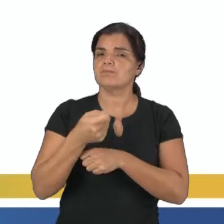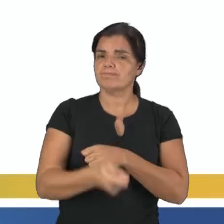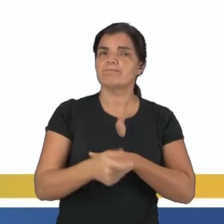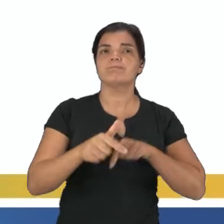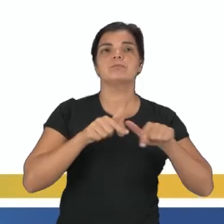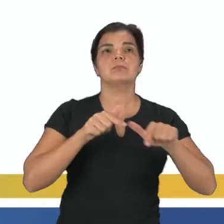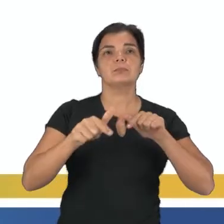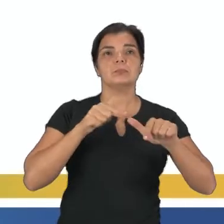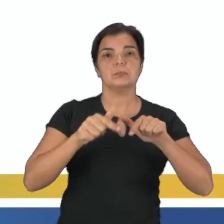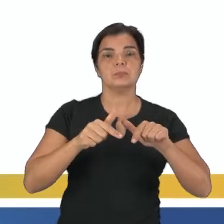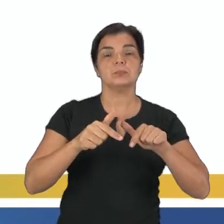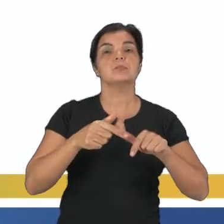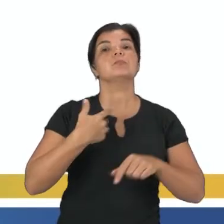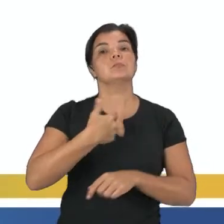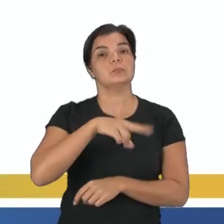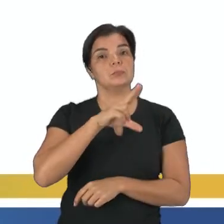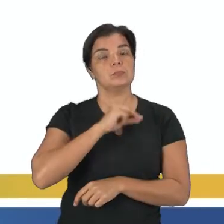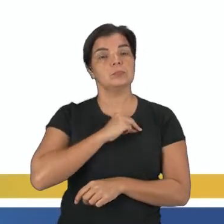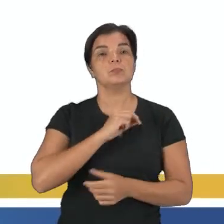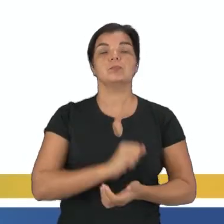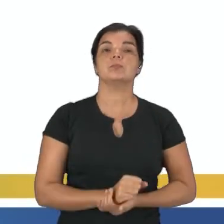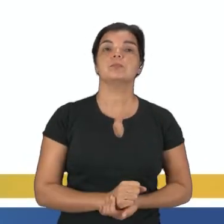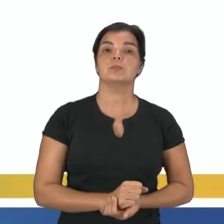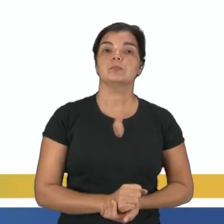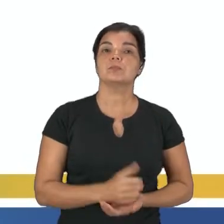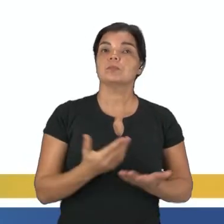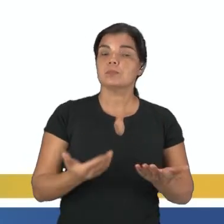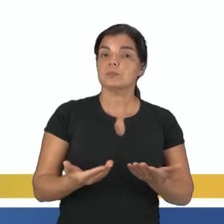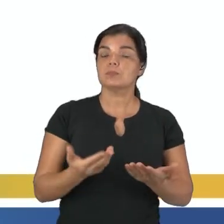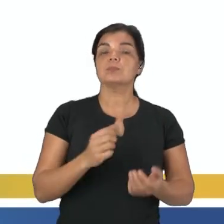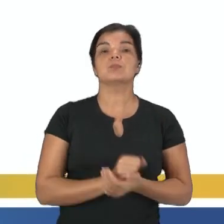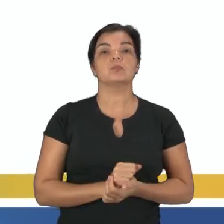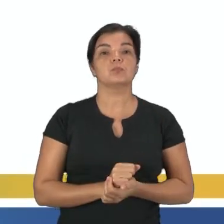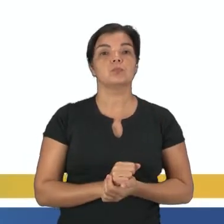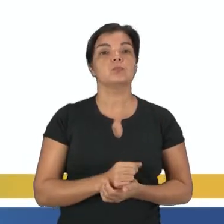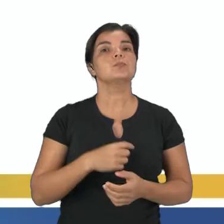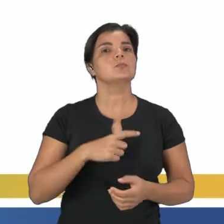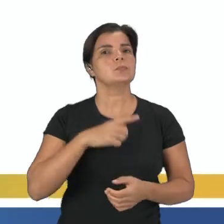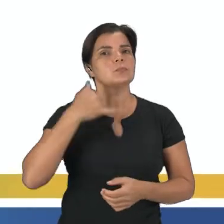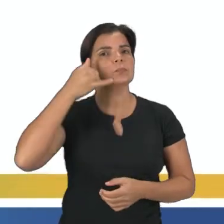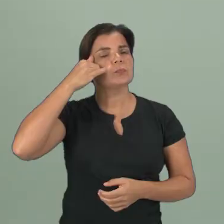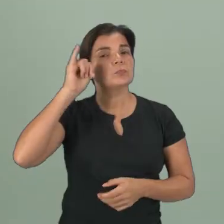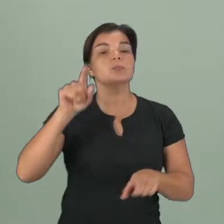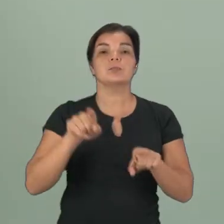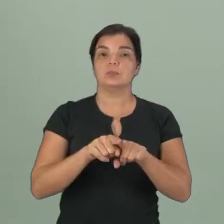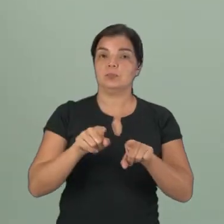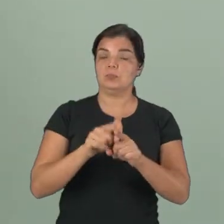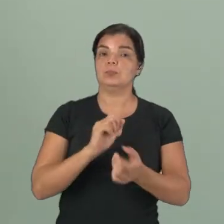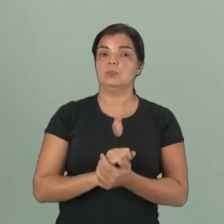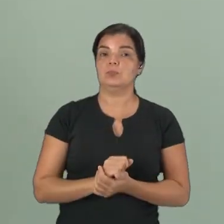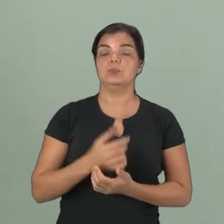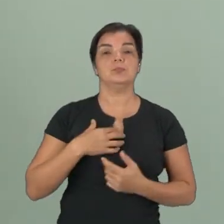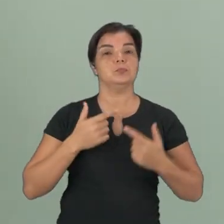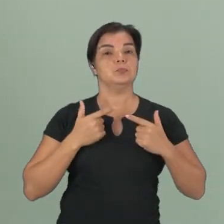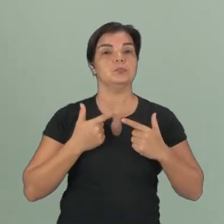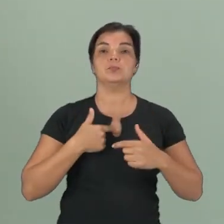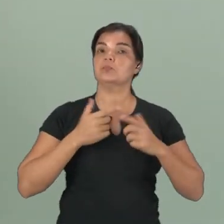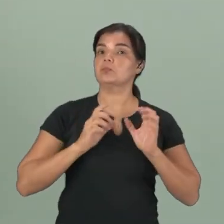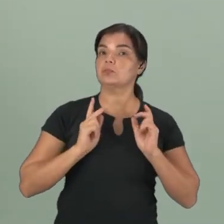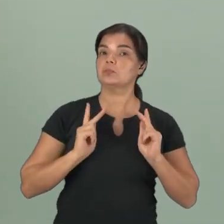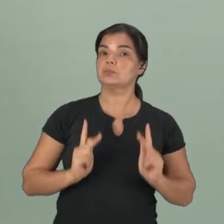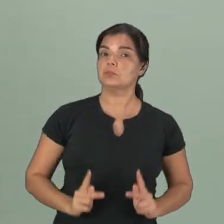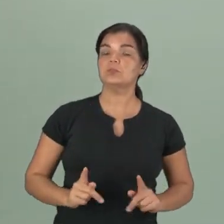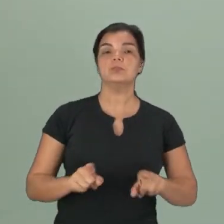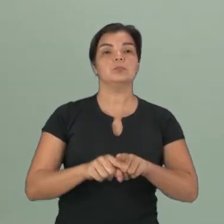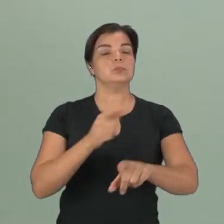a trabalhar para os colonizadores. Então, como os colonizadores tinham toda essa ideia de que eles eram os civilizados, de que eles